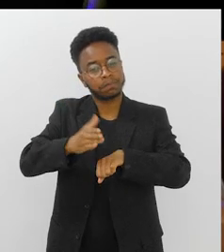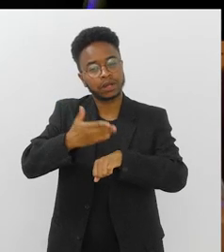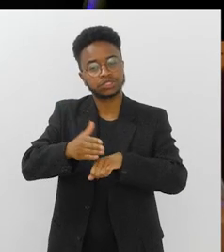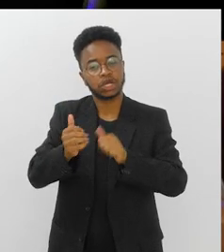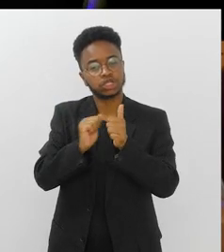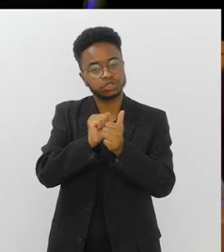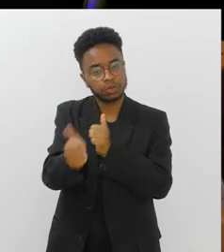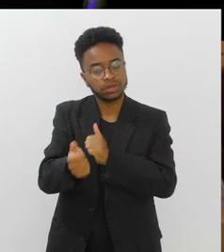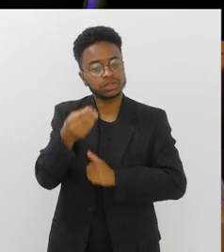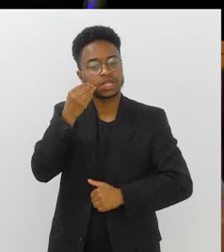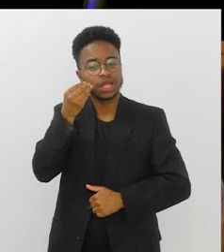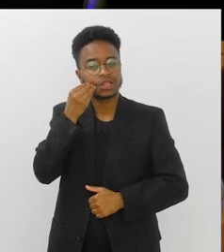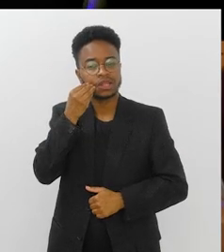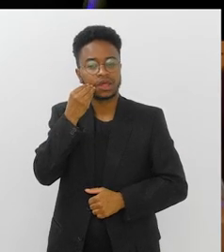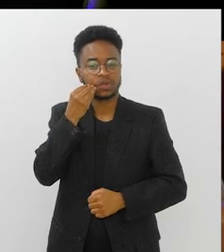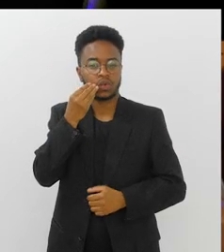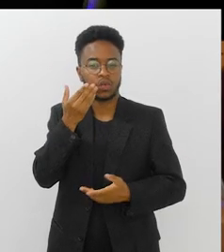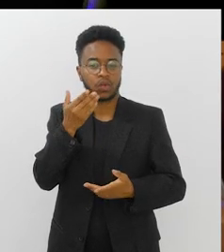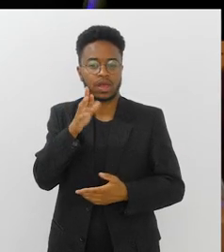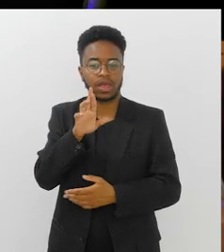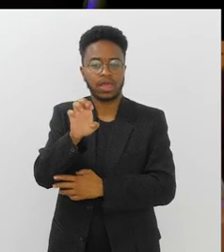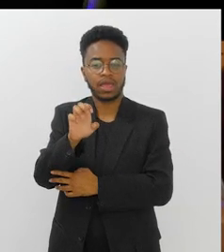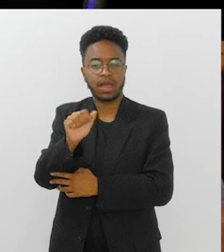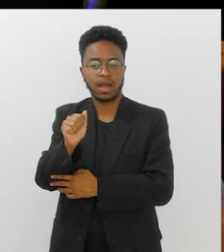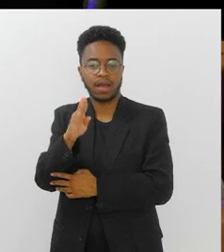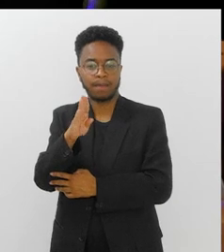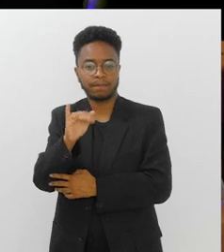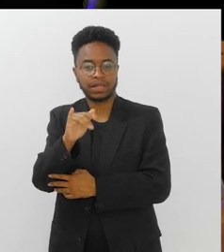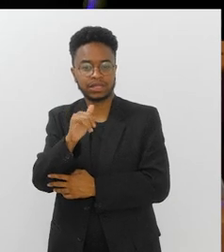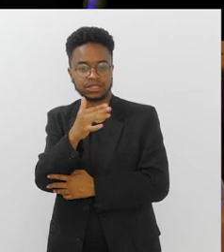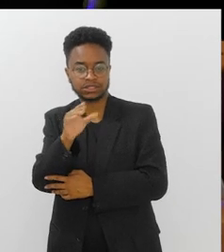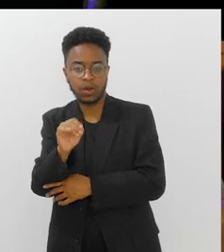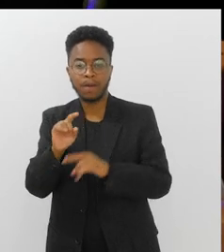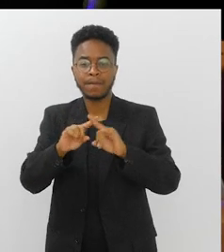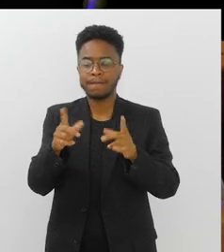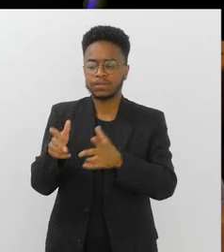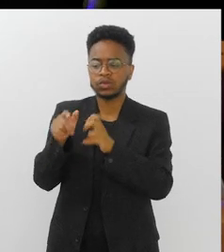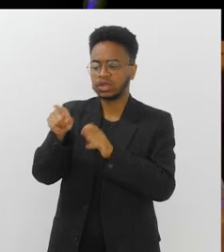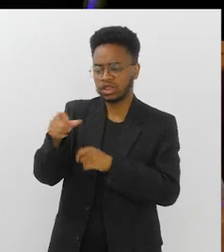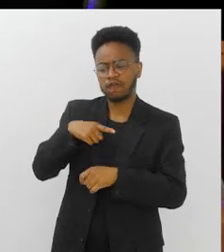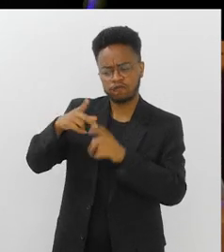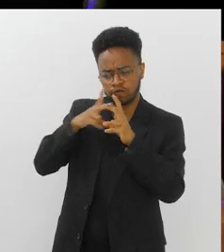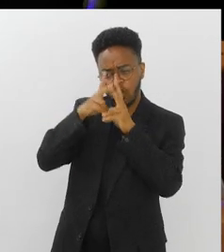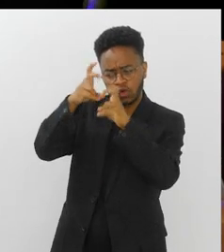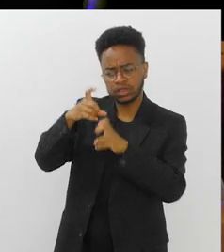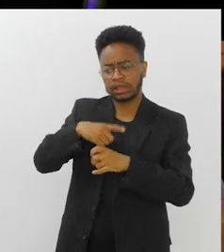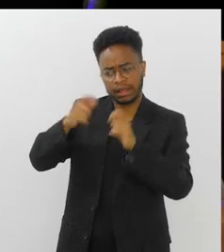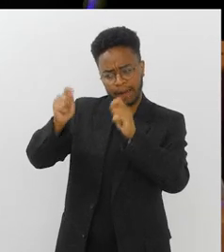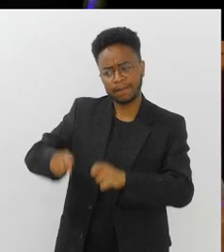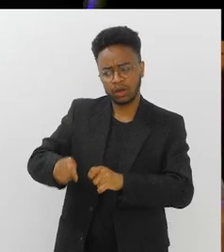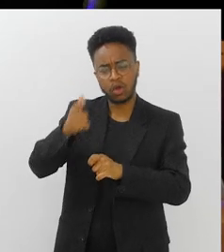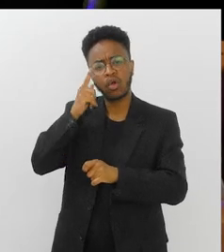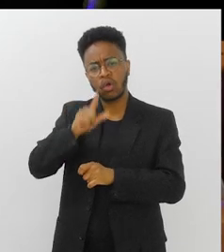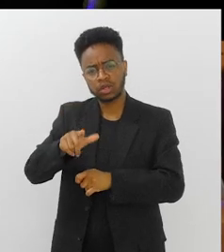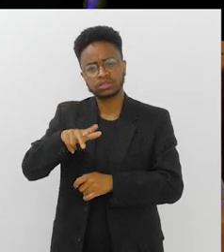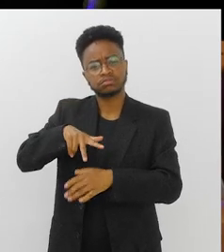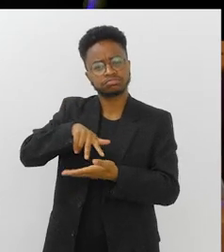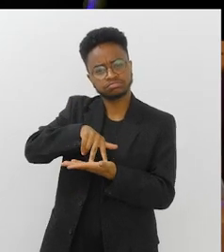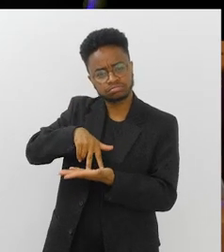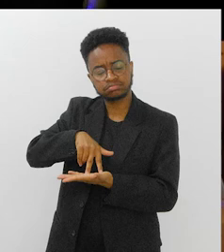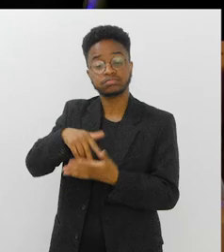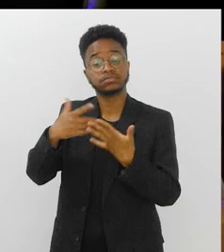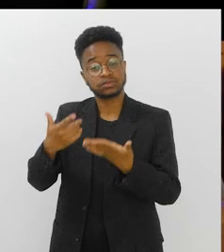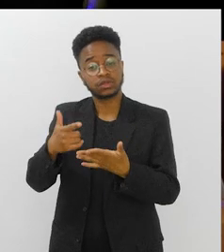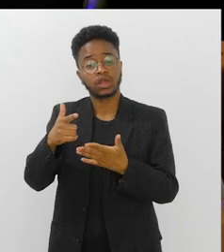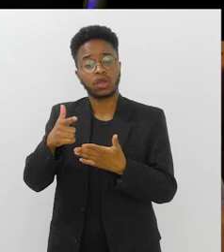reabilitação E aí De algum modo era Ah não poxa você tem força você tem habilidade você tem equilíbrio você